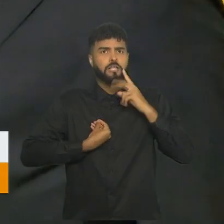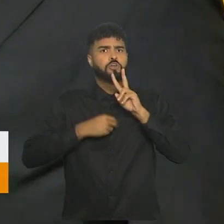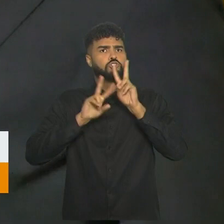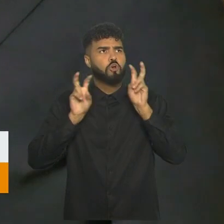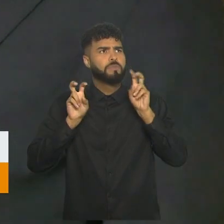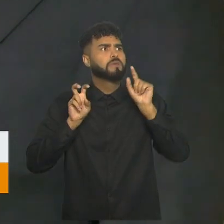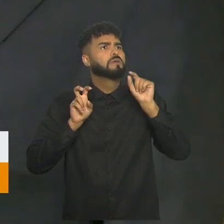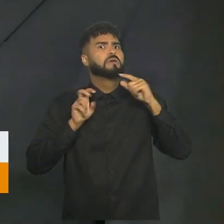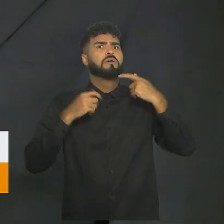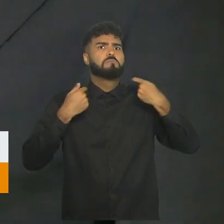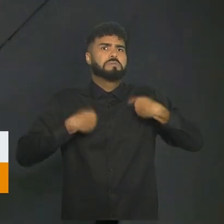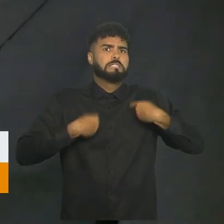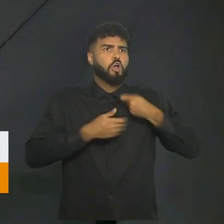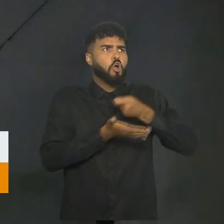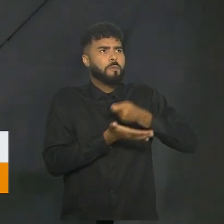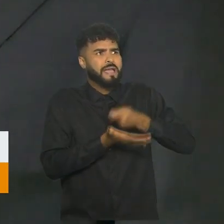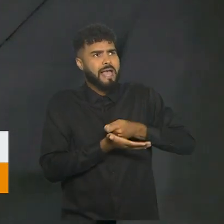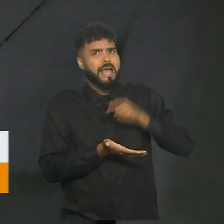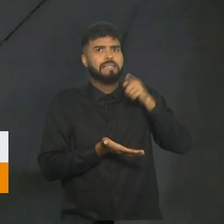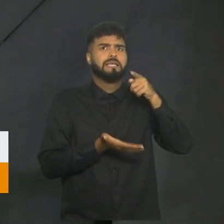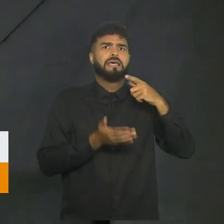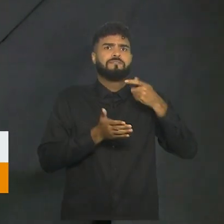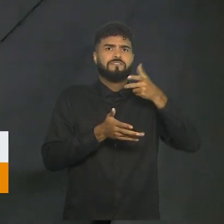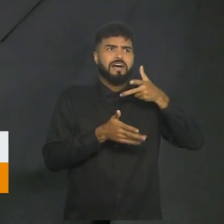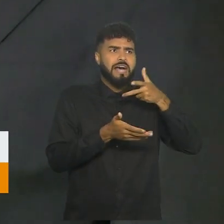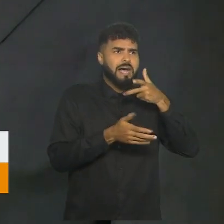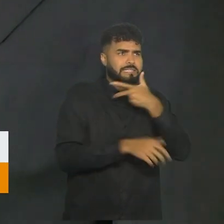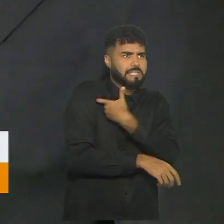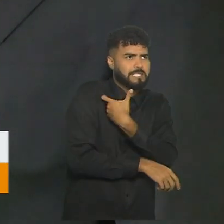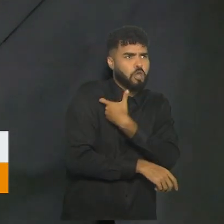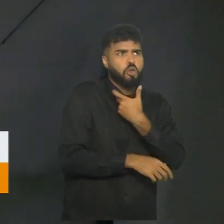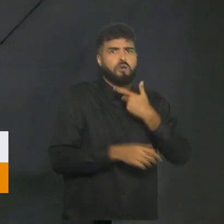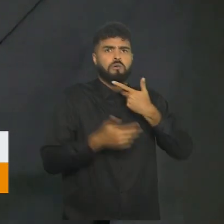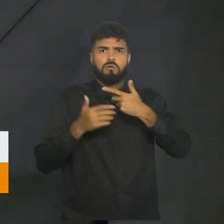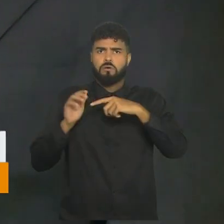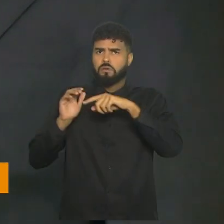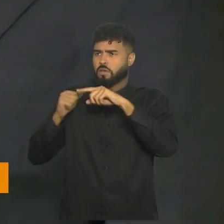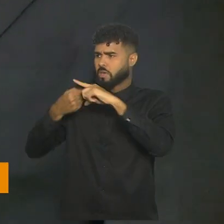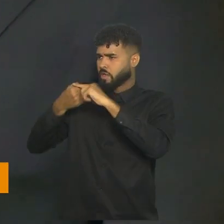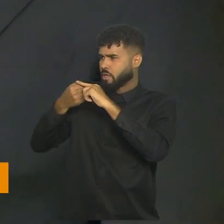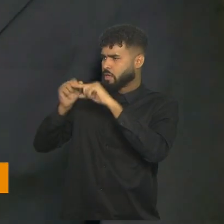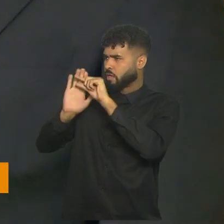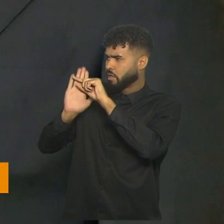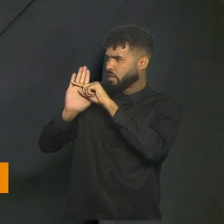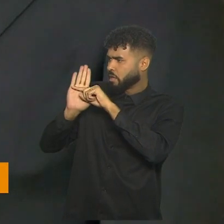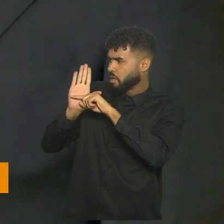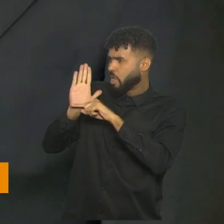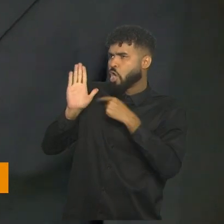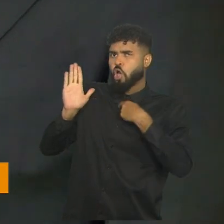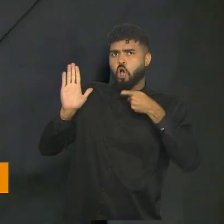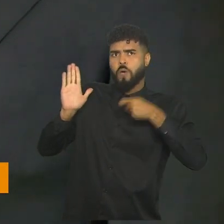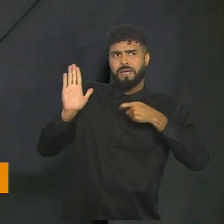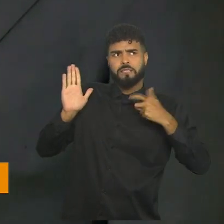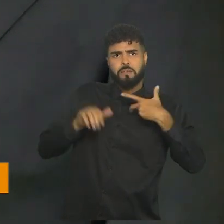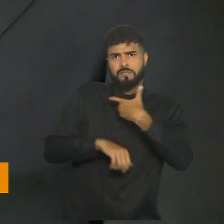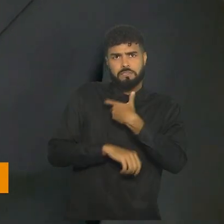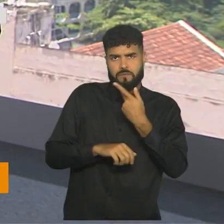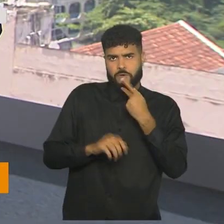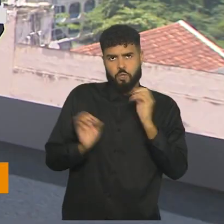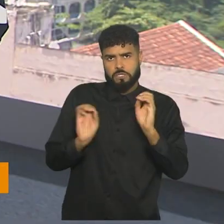obrigatoriedade da vacinação ou qualquer dispositivo do Estatuto da Criança e Adolescente quanto à obrigatoriedade de